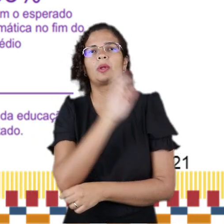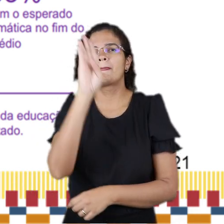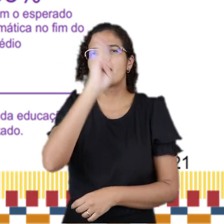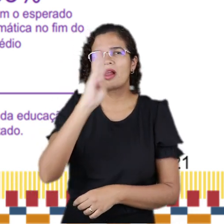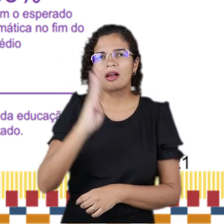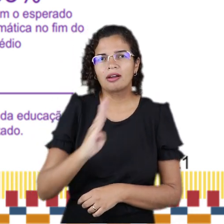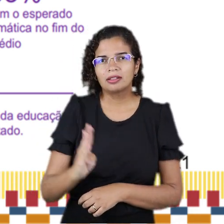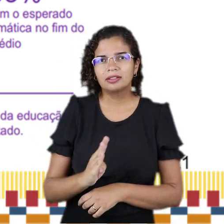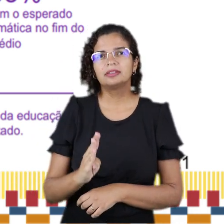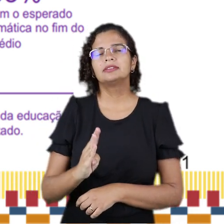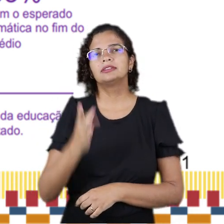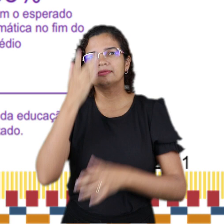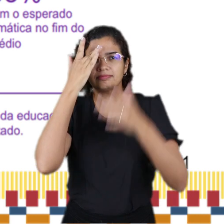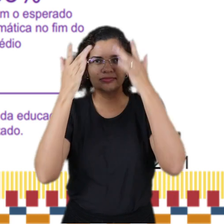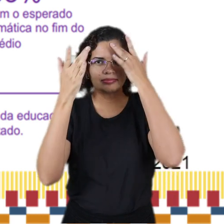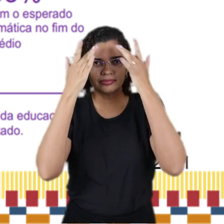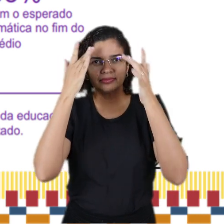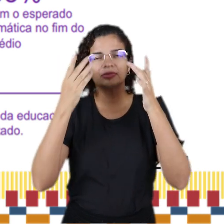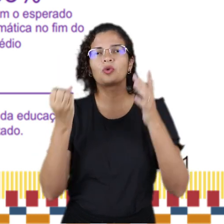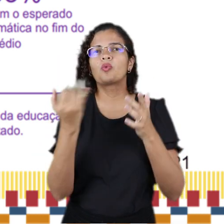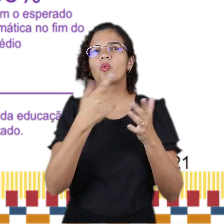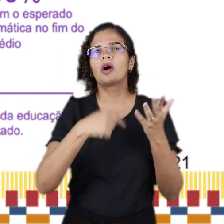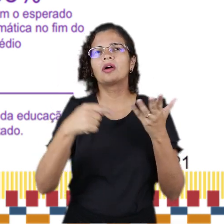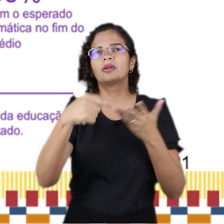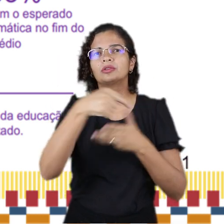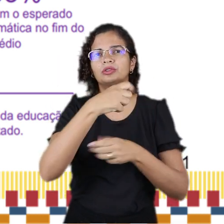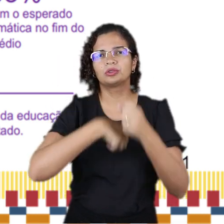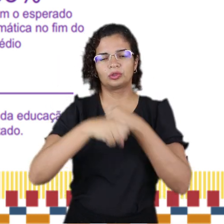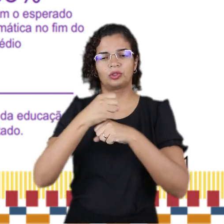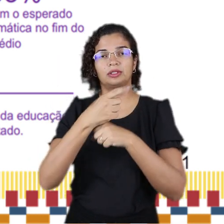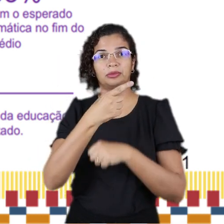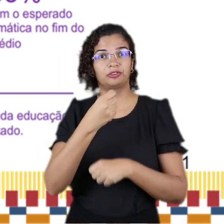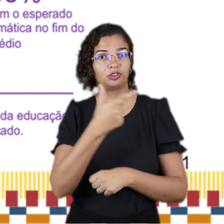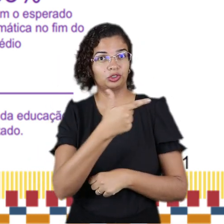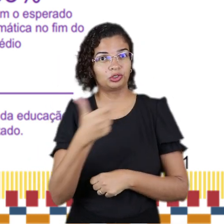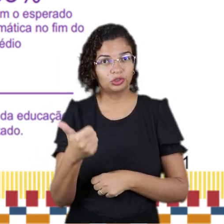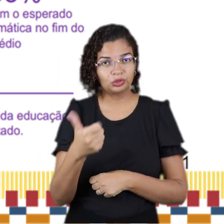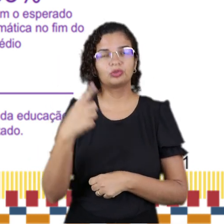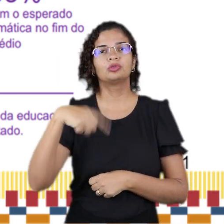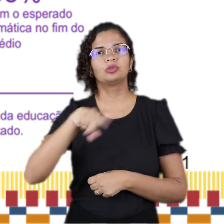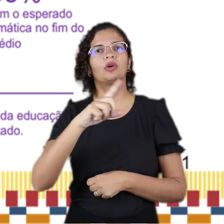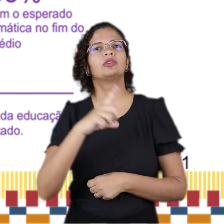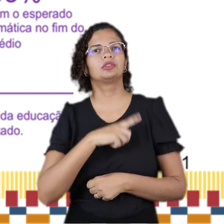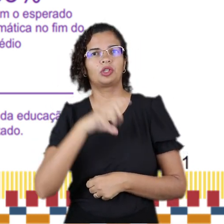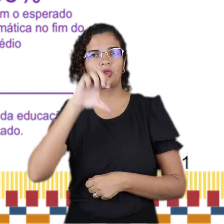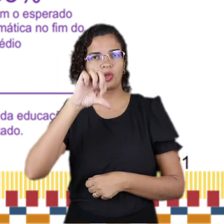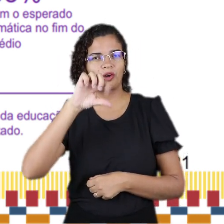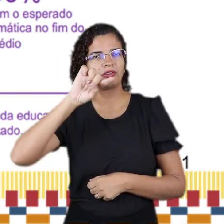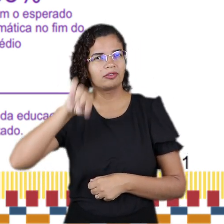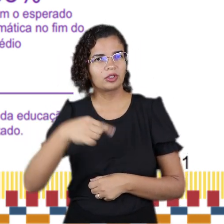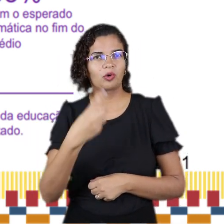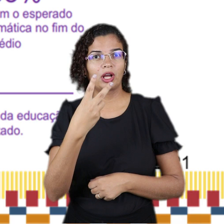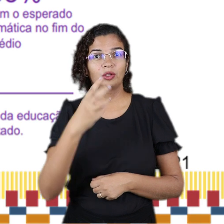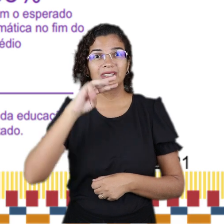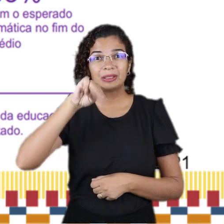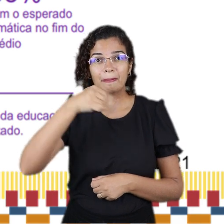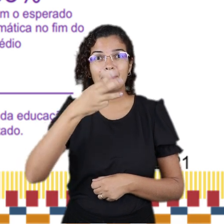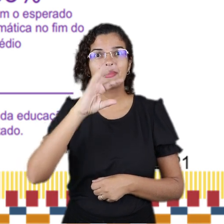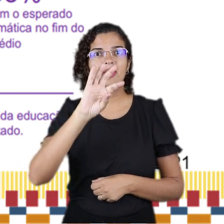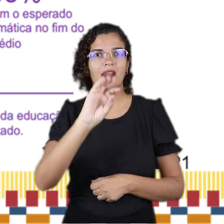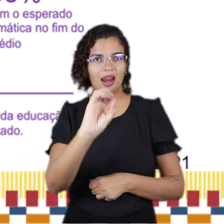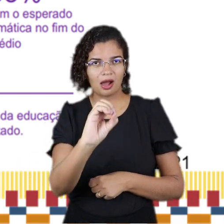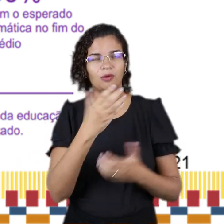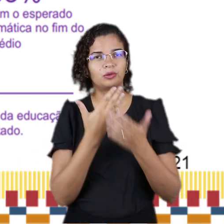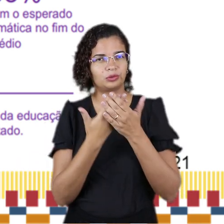acordo com esses dados, né? De 2021, a gente tinha um público de 9,2 milhões de estudantes no ensino médio